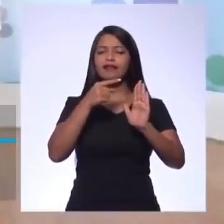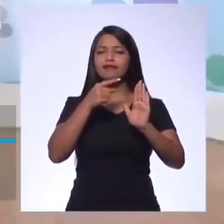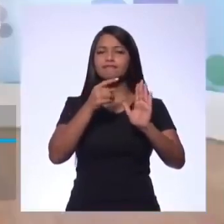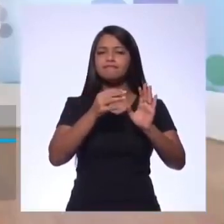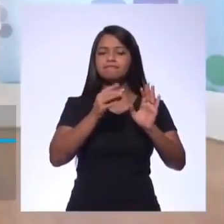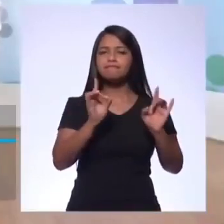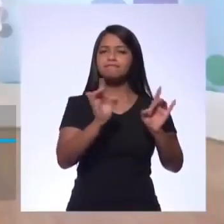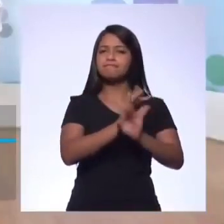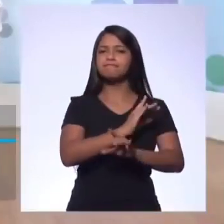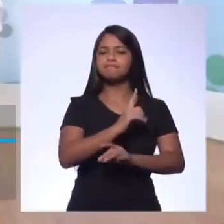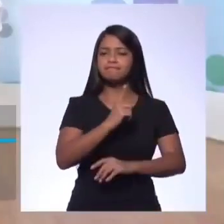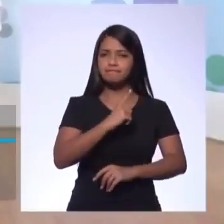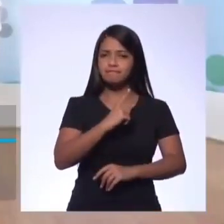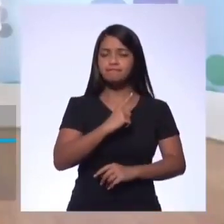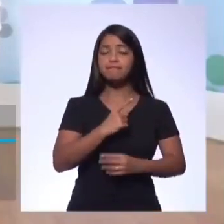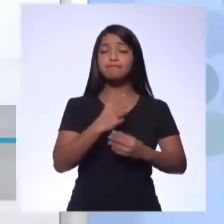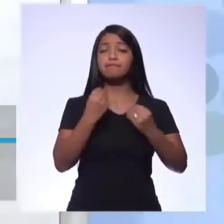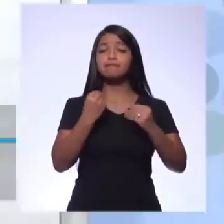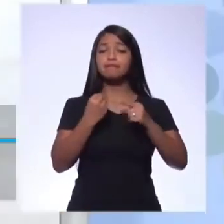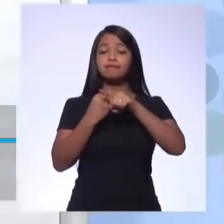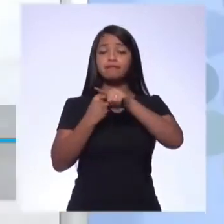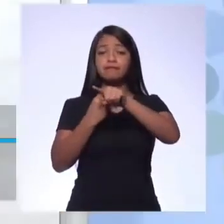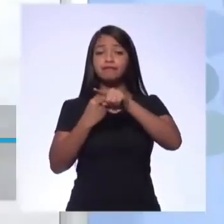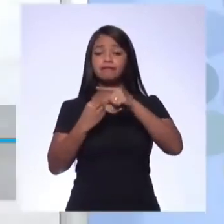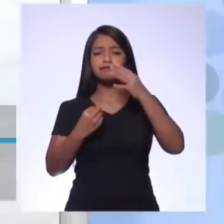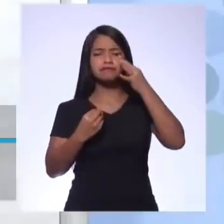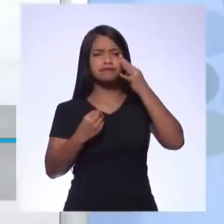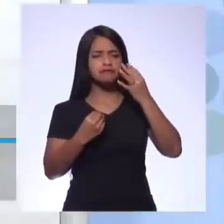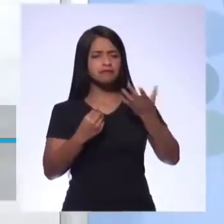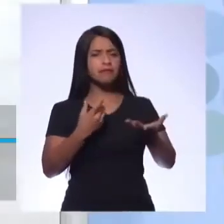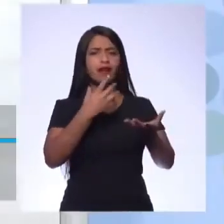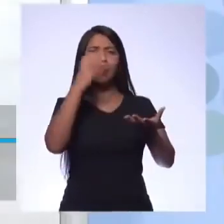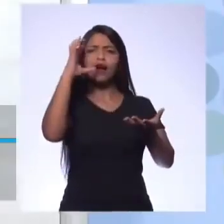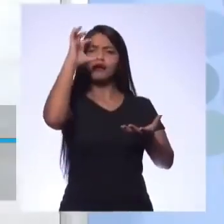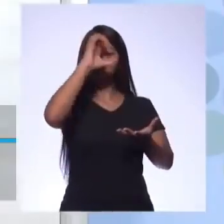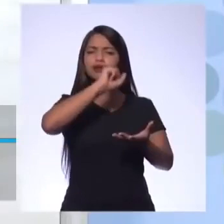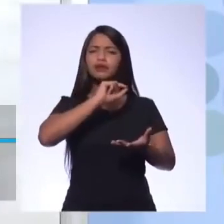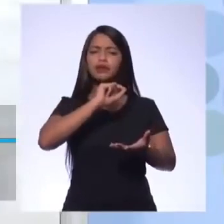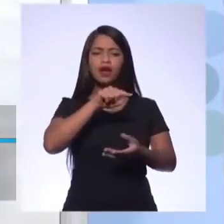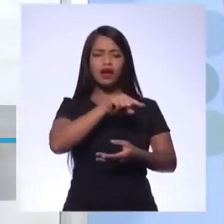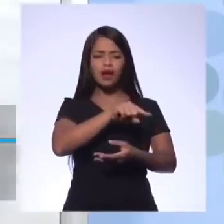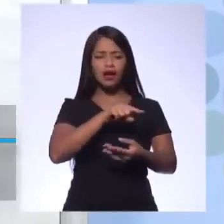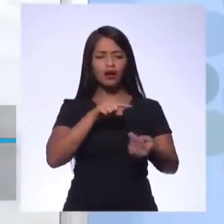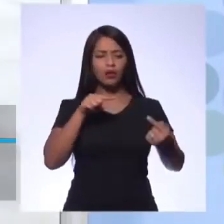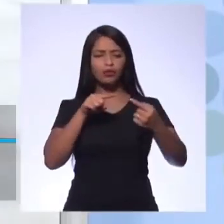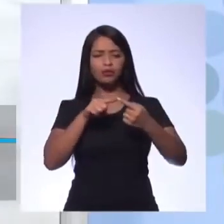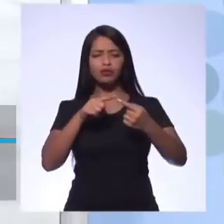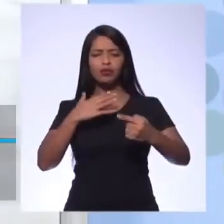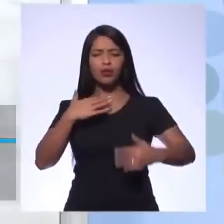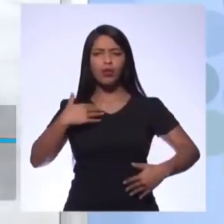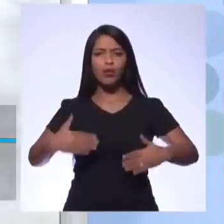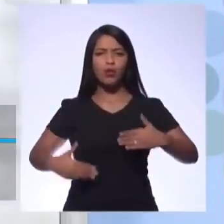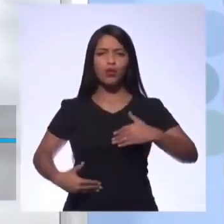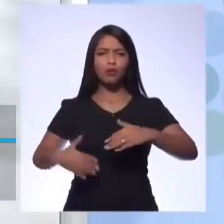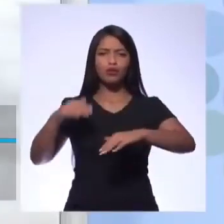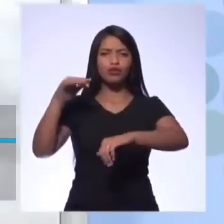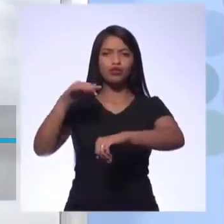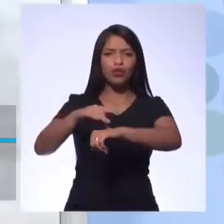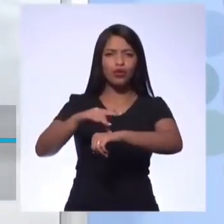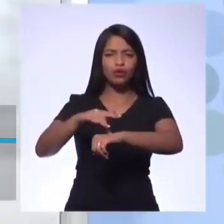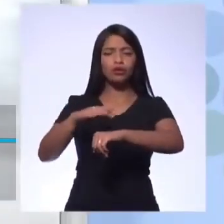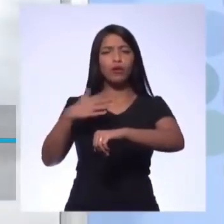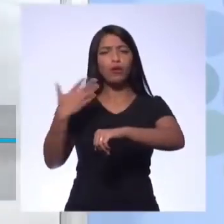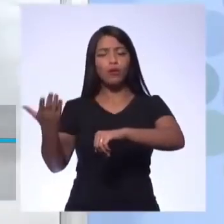E que você possa realmente falar assim, caramba, isso aqui está ligado mesmo ao tato. Poxa vida, isso daqui está ligado mesmo a